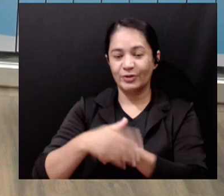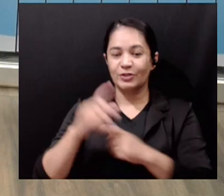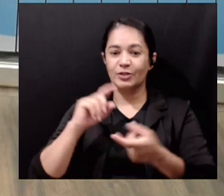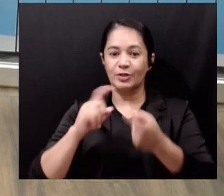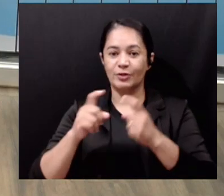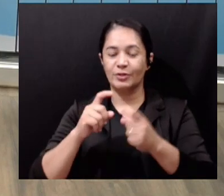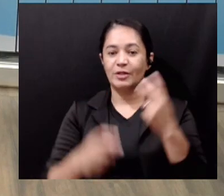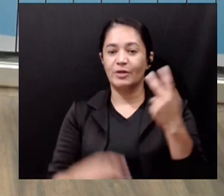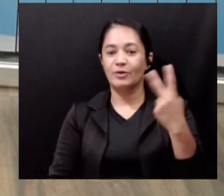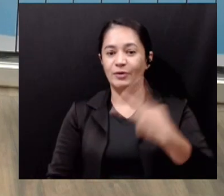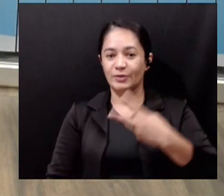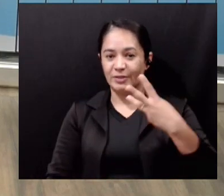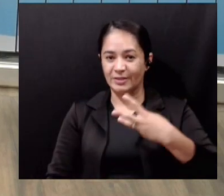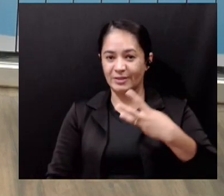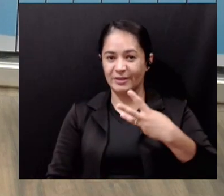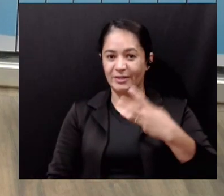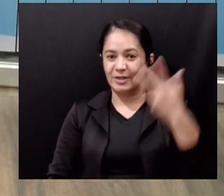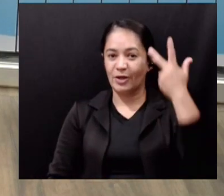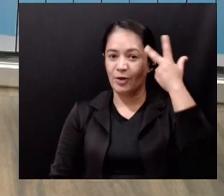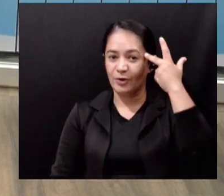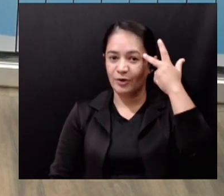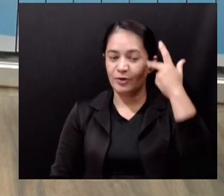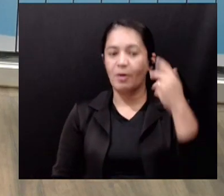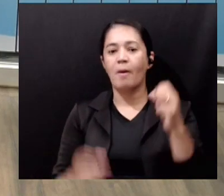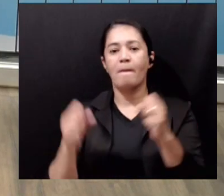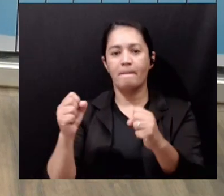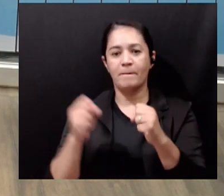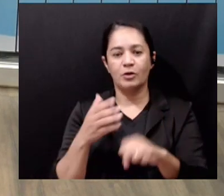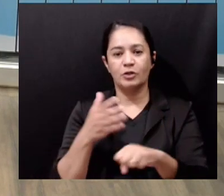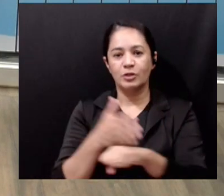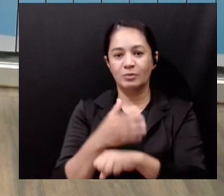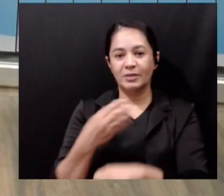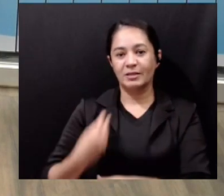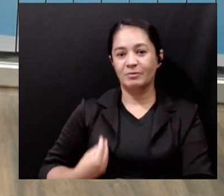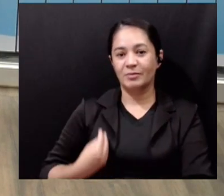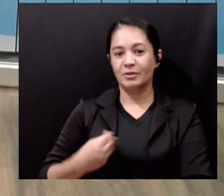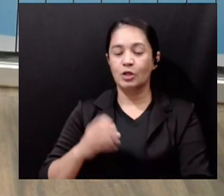pessoalmente com a entrada pela Avenida da Saudade 1004 ou então a